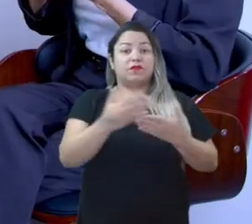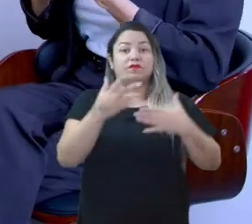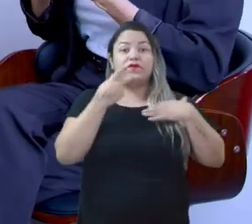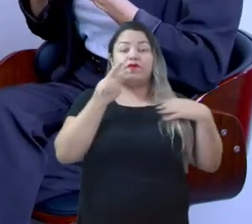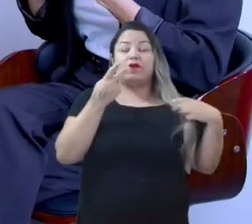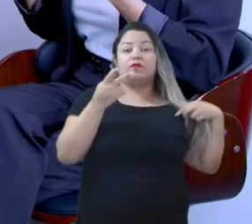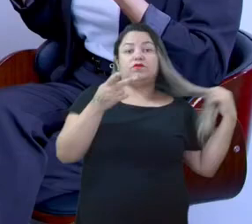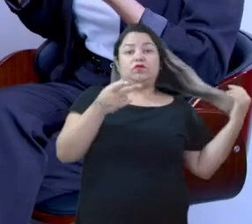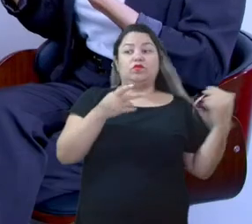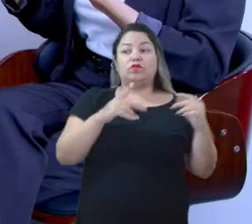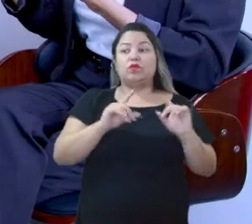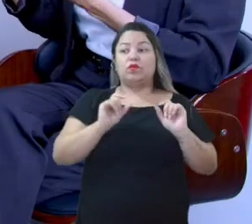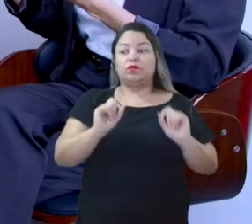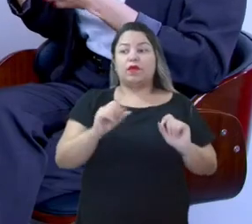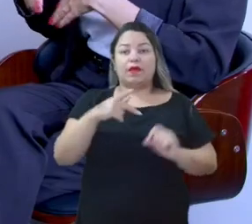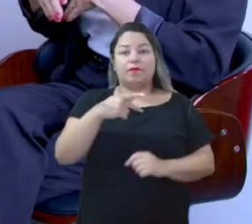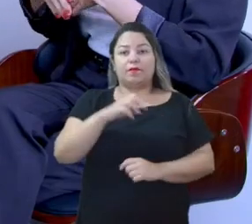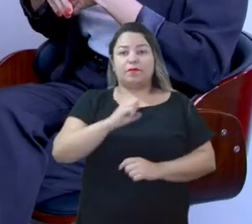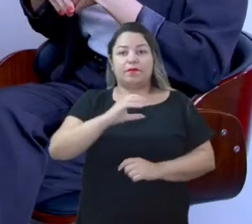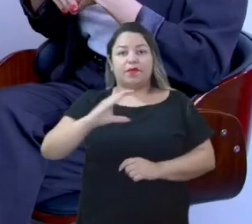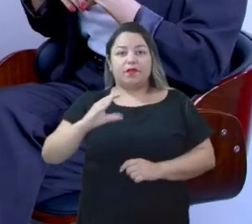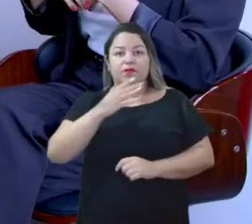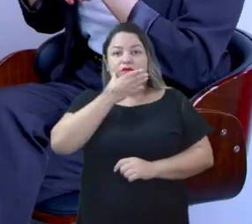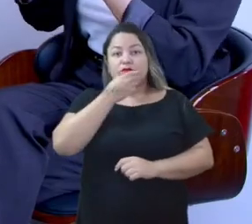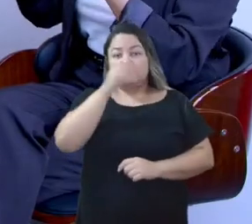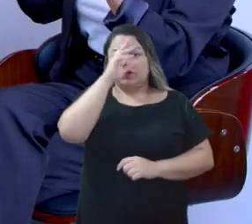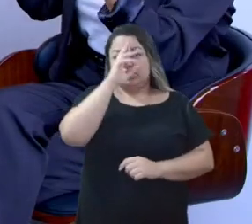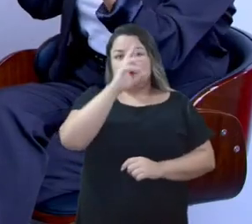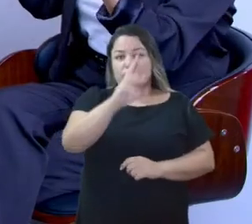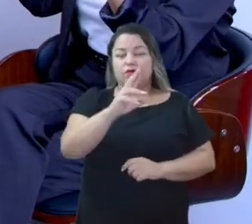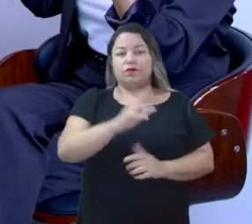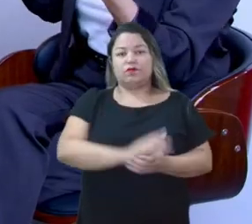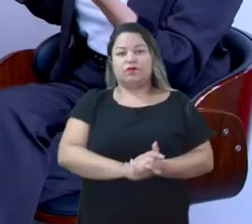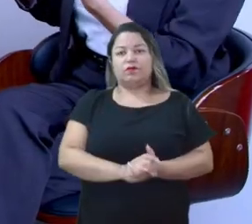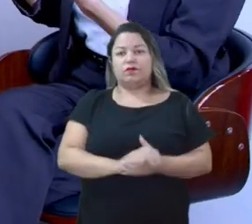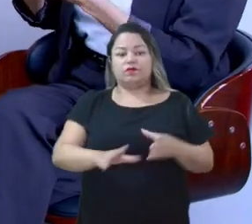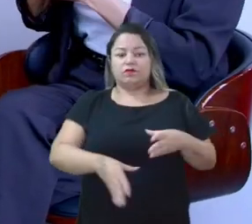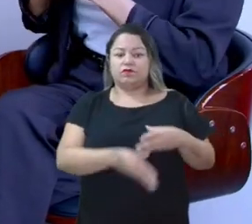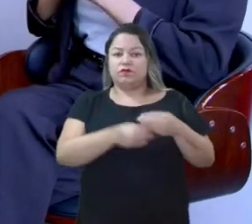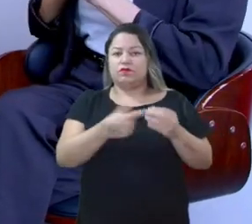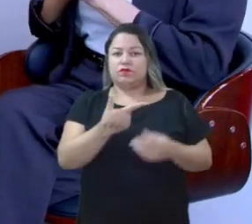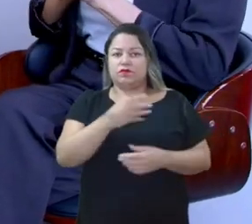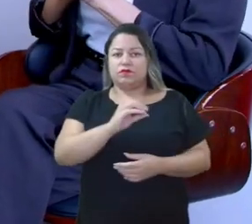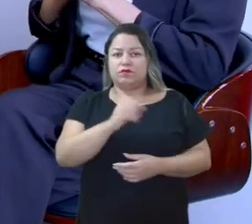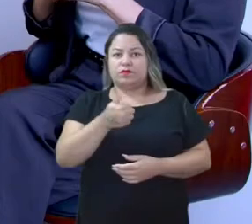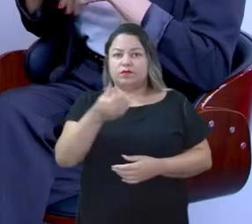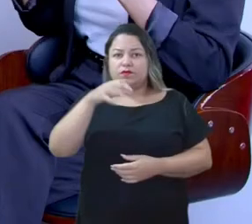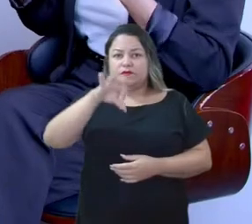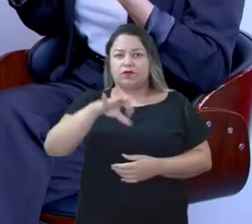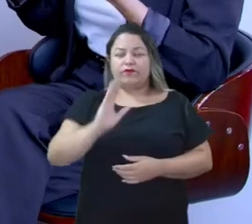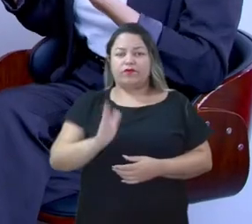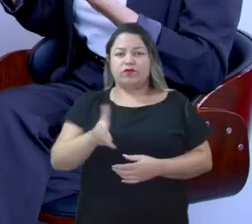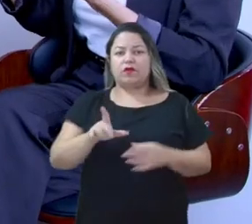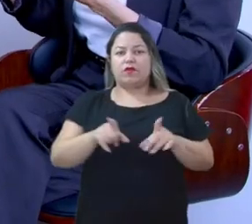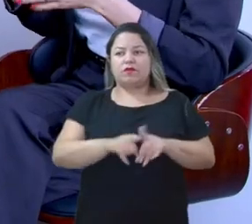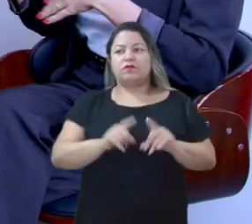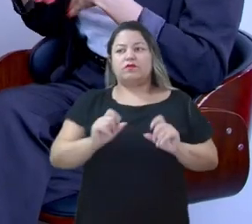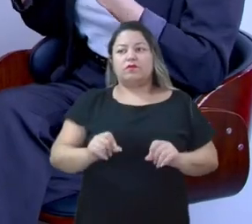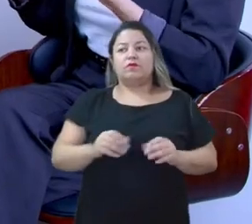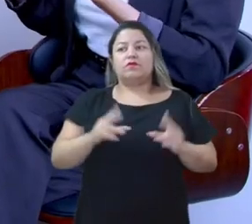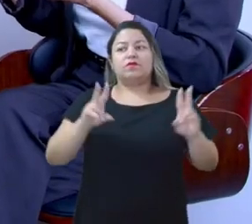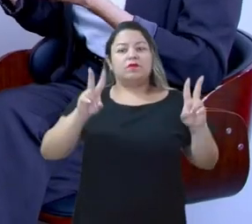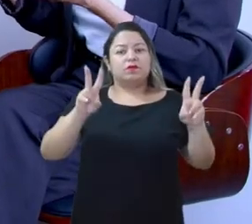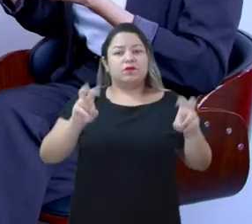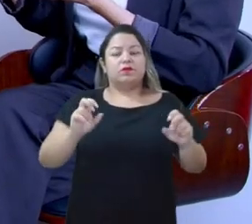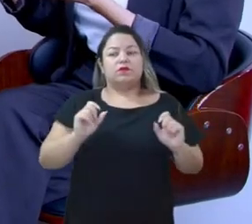um pouquinho da PEC que o senhor colocou em 2019, né? Já trazendo esse